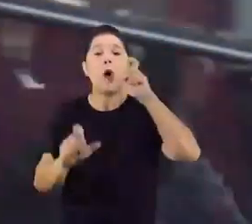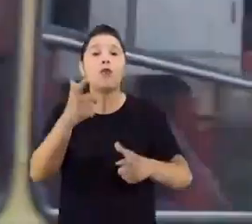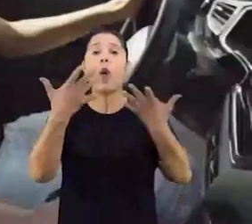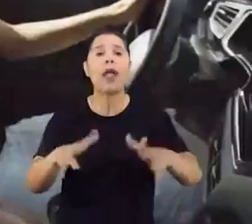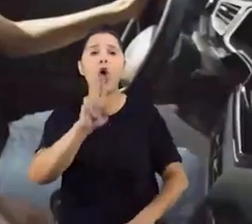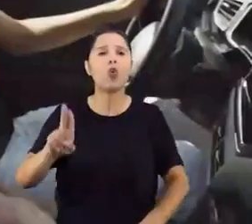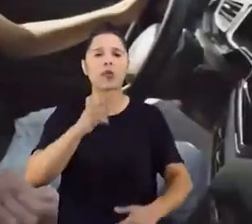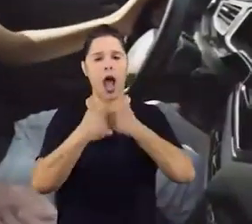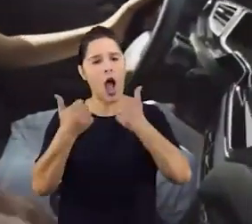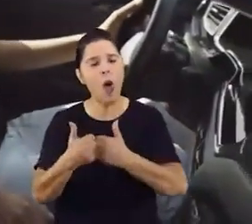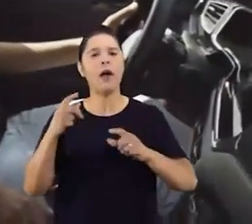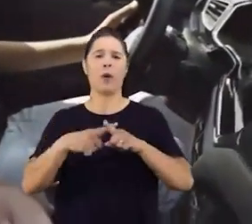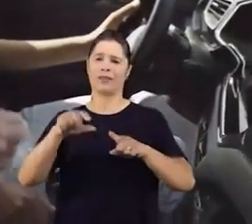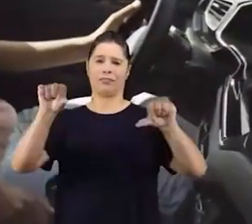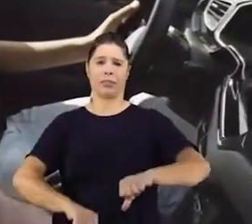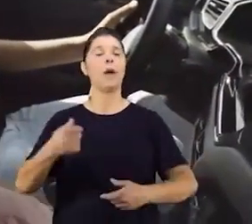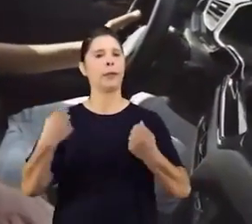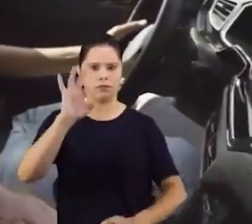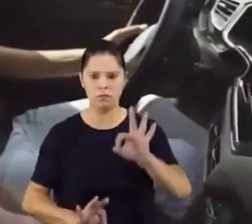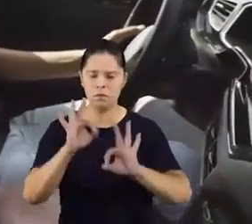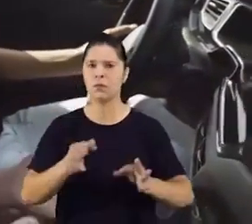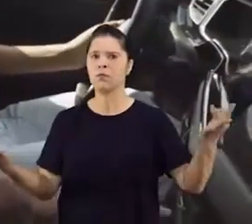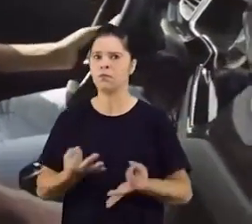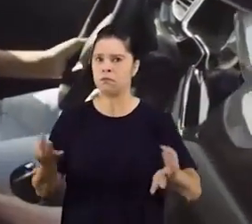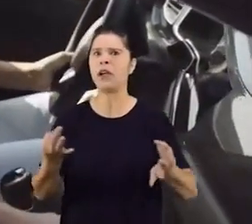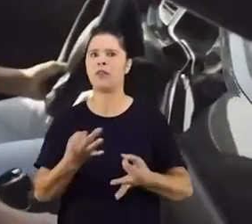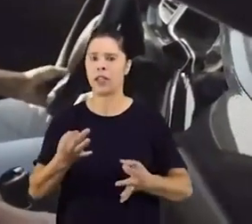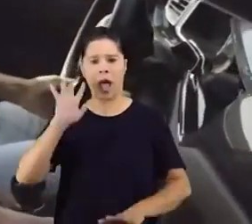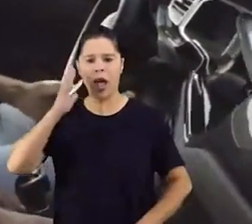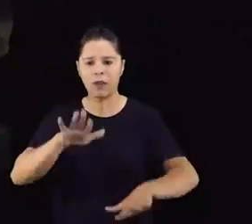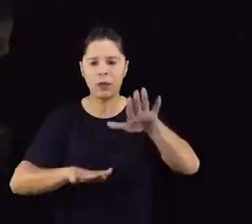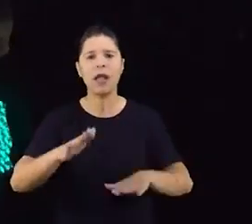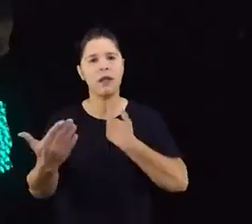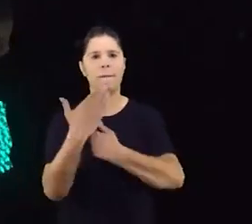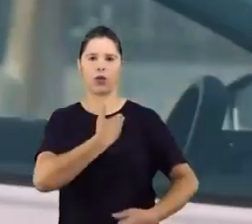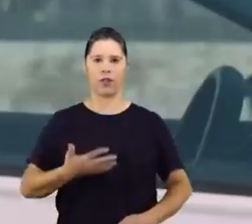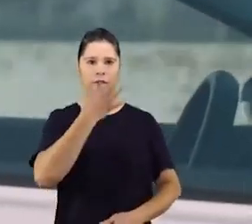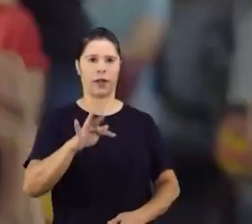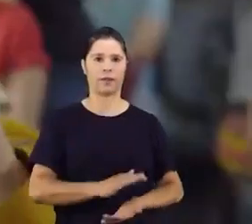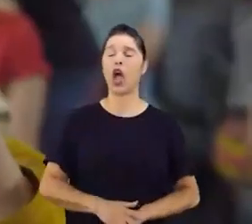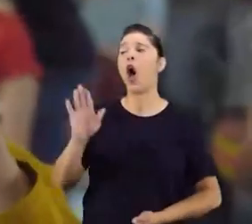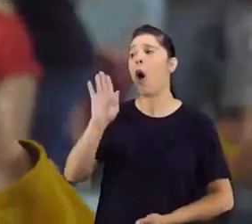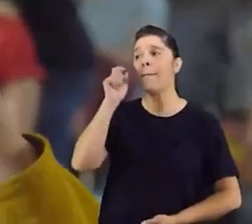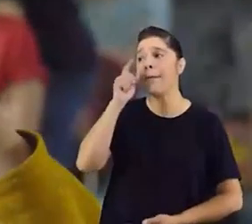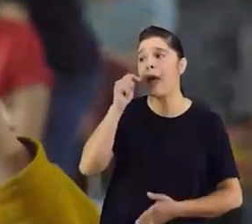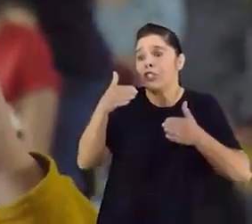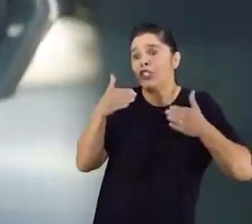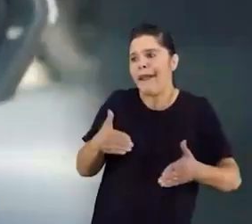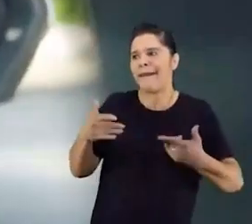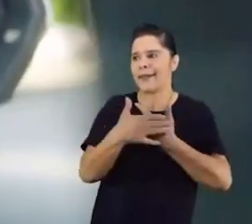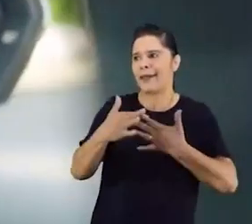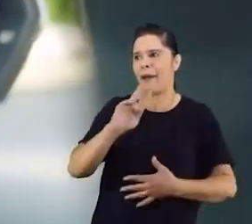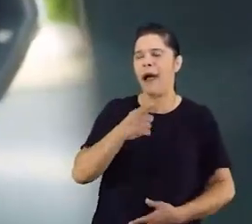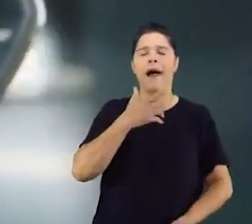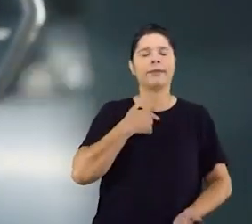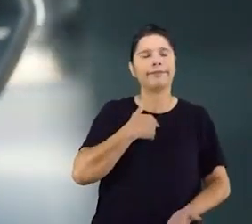não é boa. Nós vamos precisar de um plano robusto de mobilidade e apoio do governo federal. Oi, Bela. Cheguei aqui no